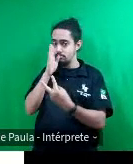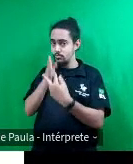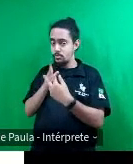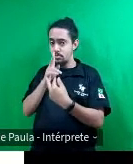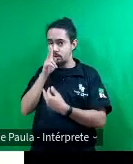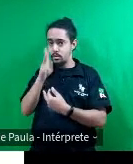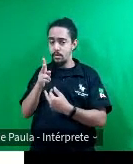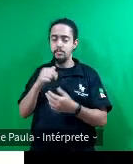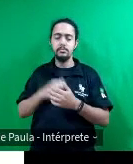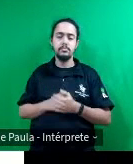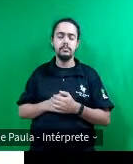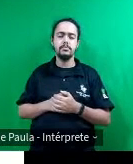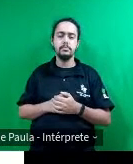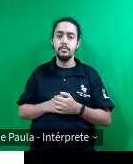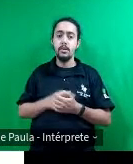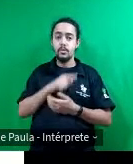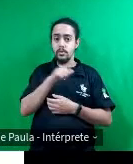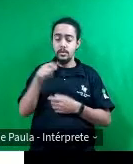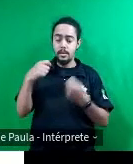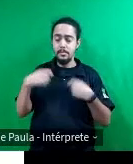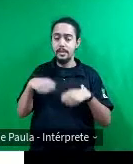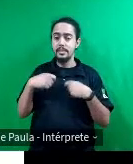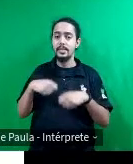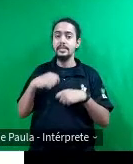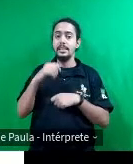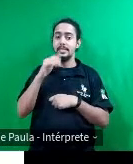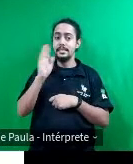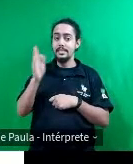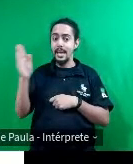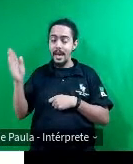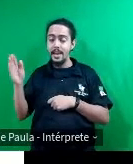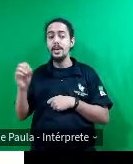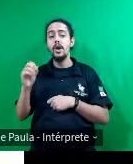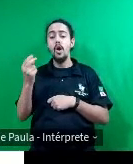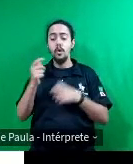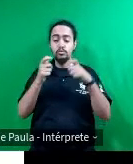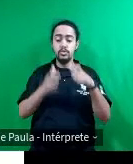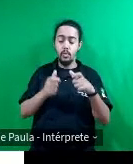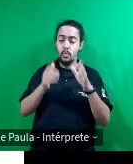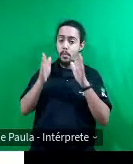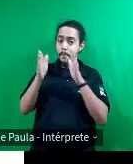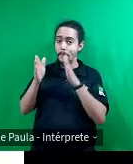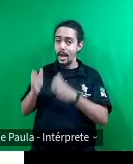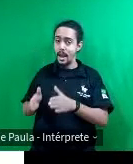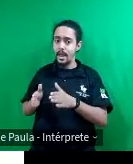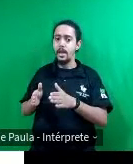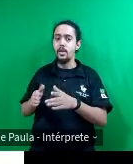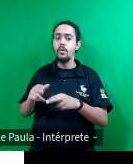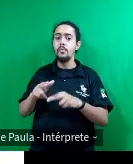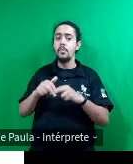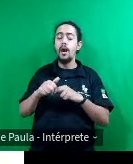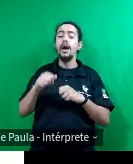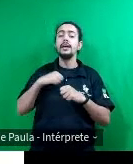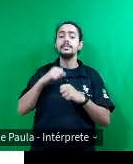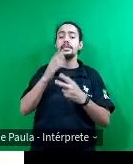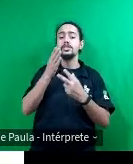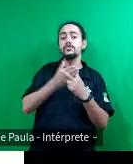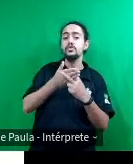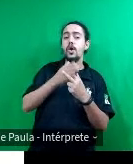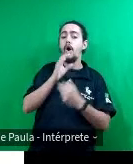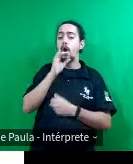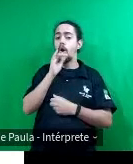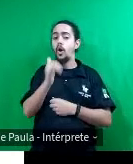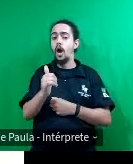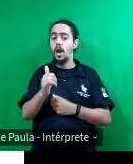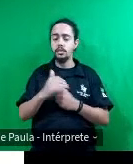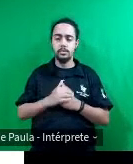vale para circuitos em paralelo, quando nós formos aplicar divisor de corrente. Bacana? Então tem que estar firme aí, tem que estar firme